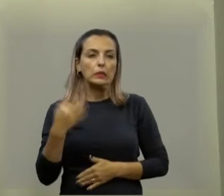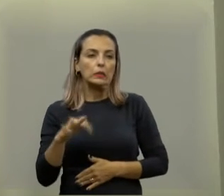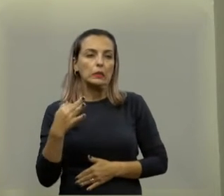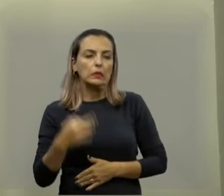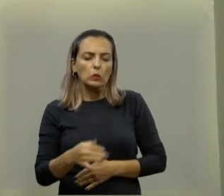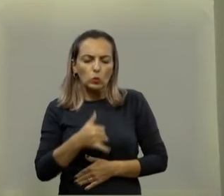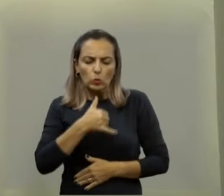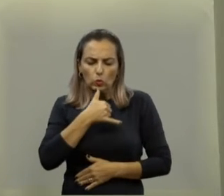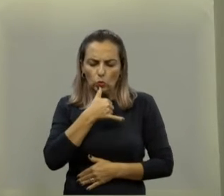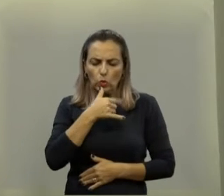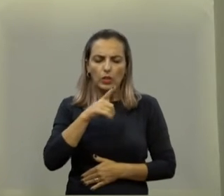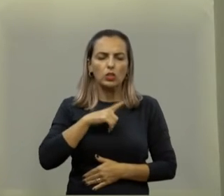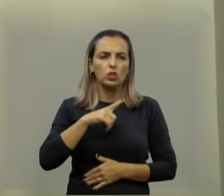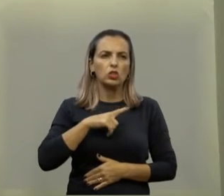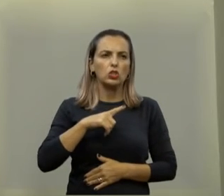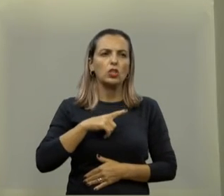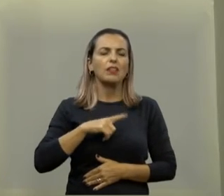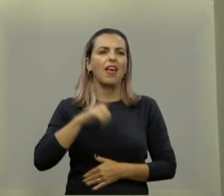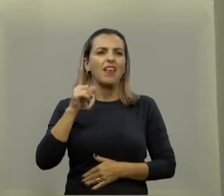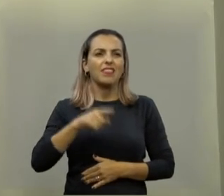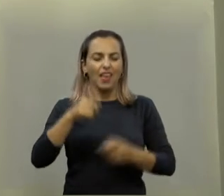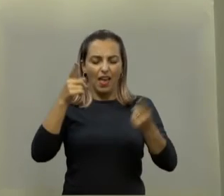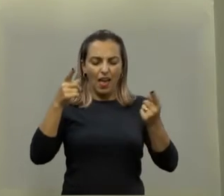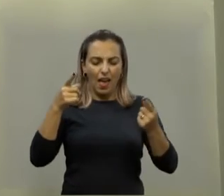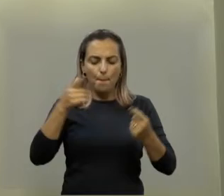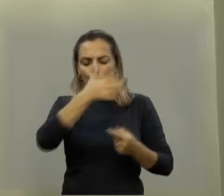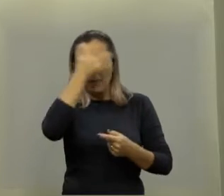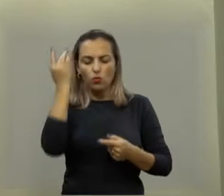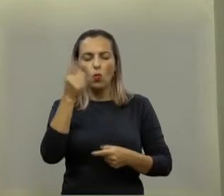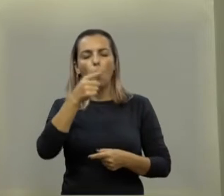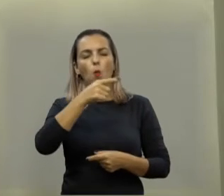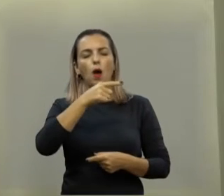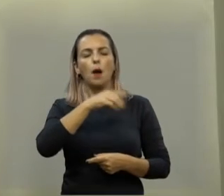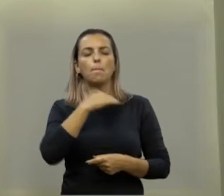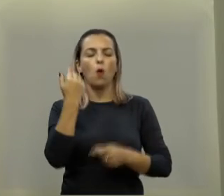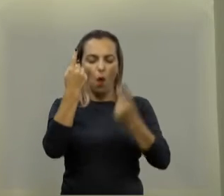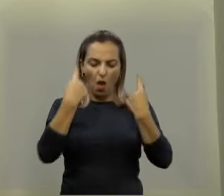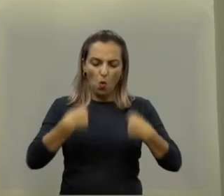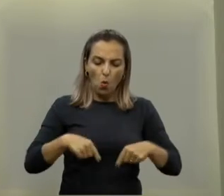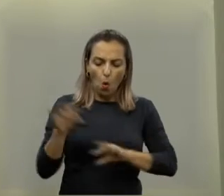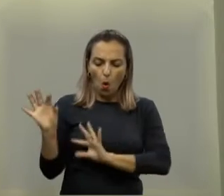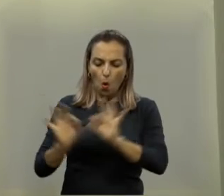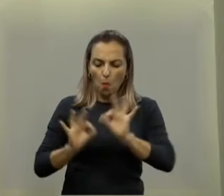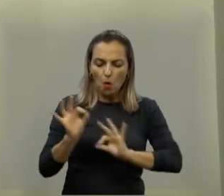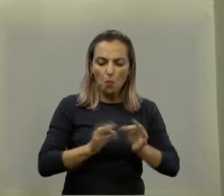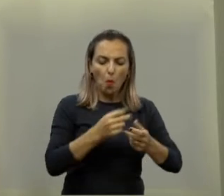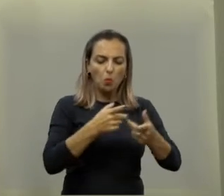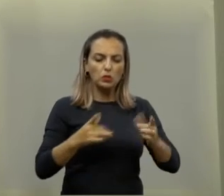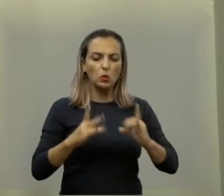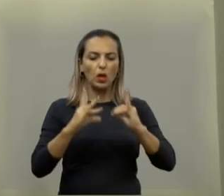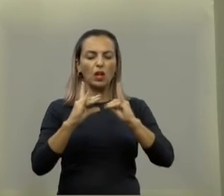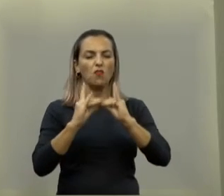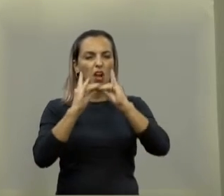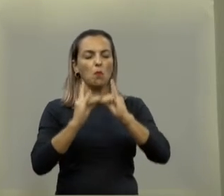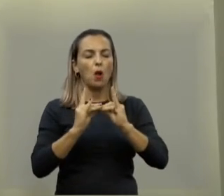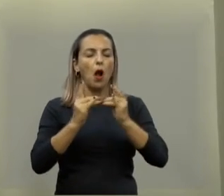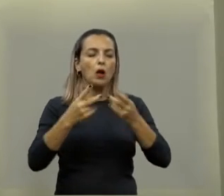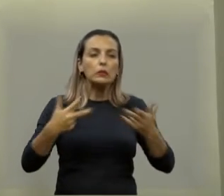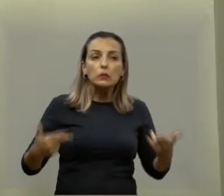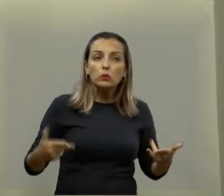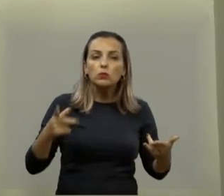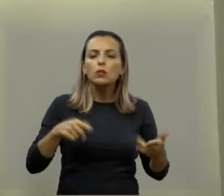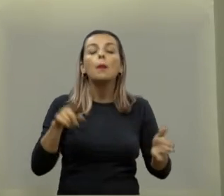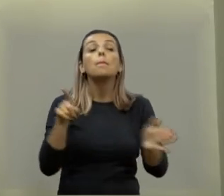gastos com caixão preparação do corpo velório entre outros pergunto é minimamente razoável